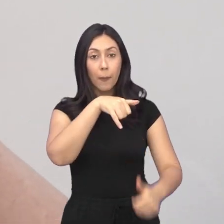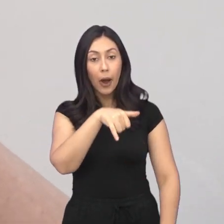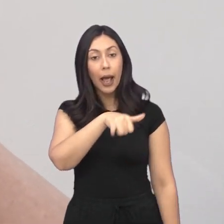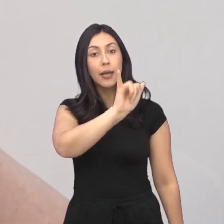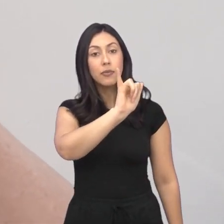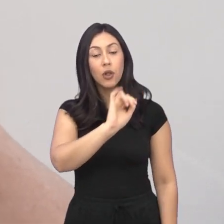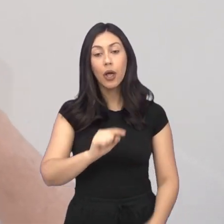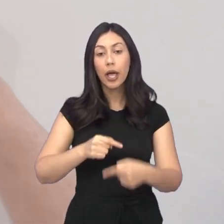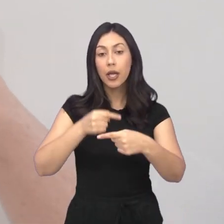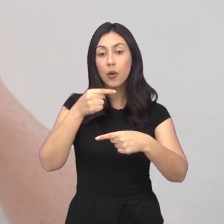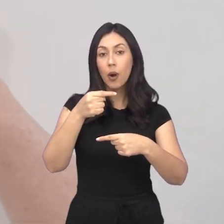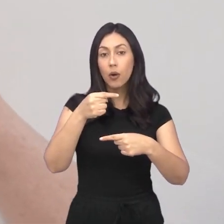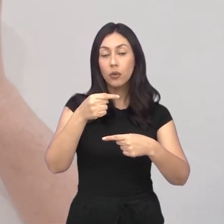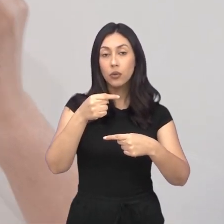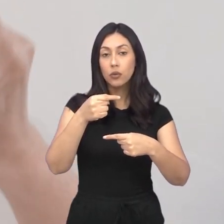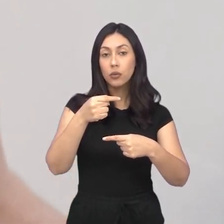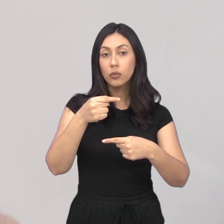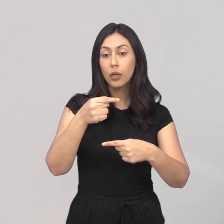igual a x quadrado.